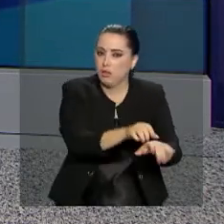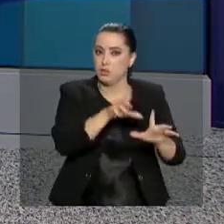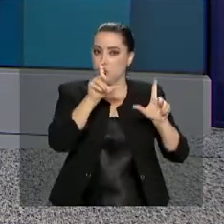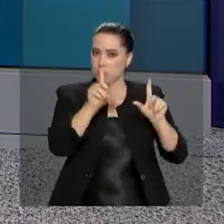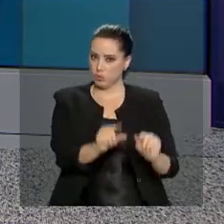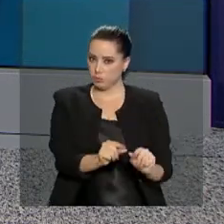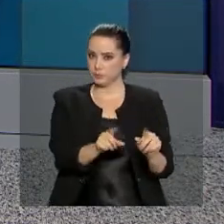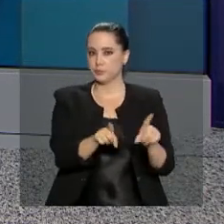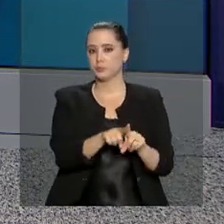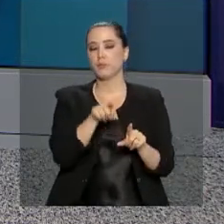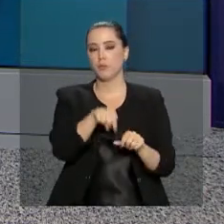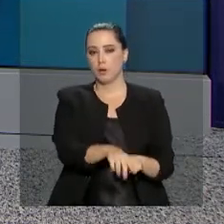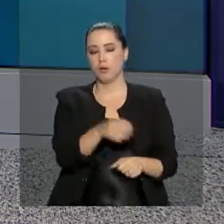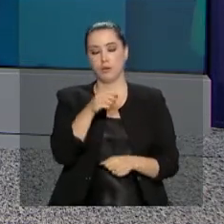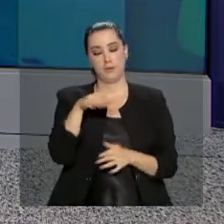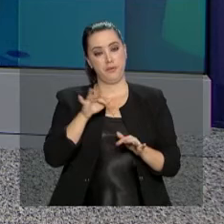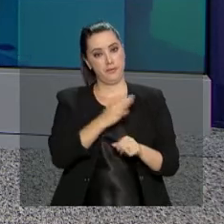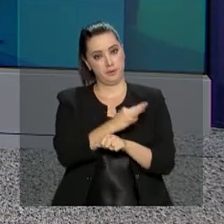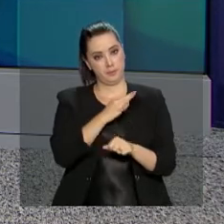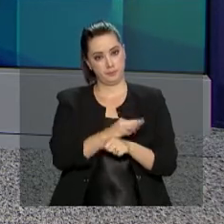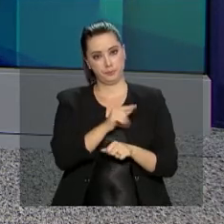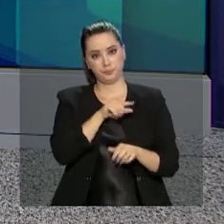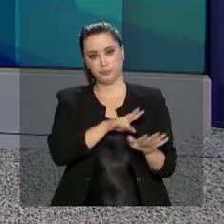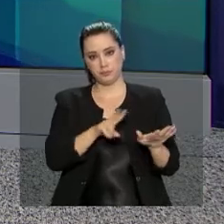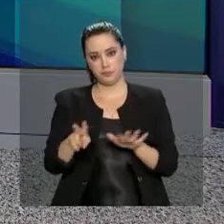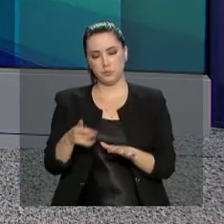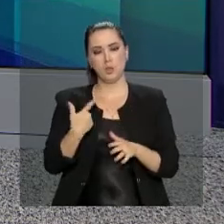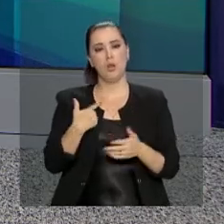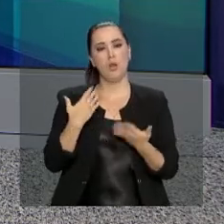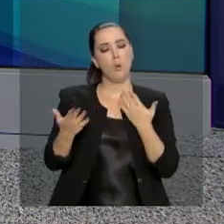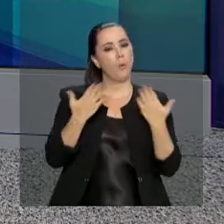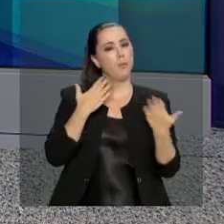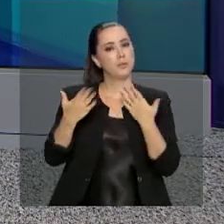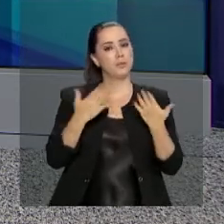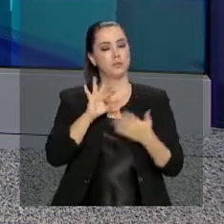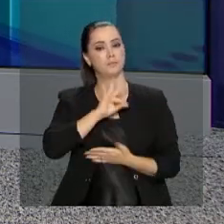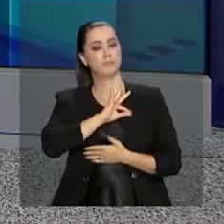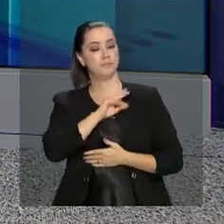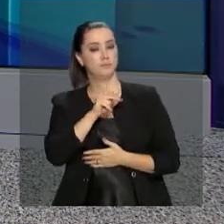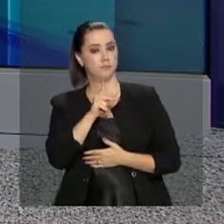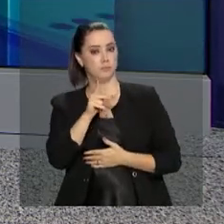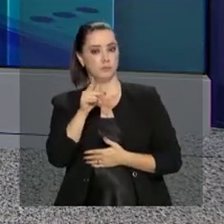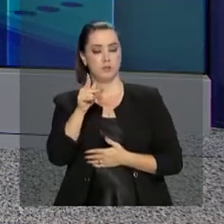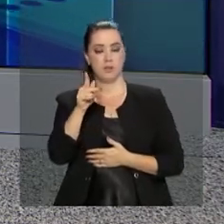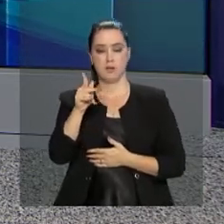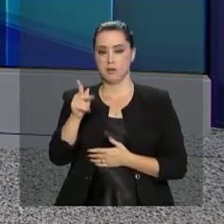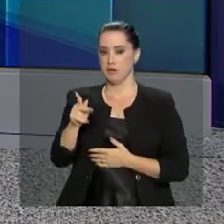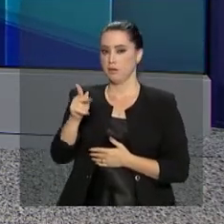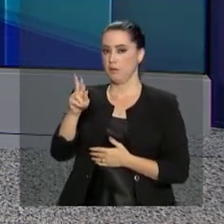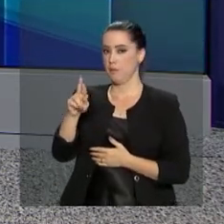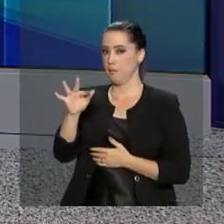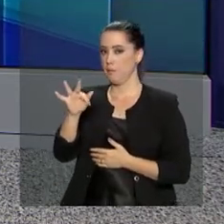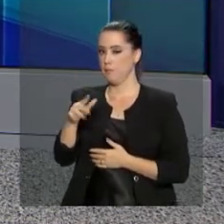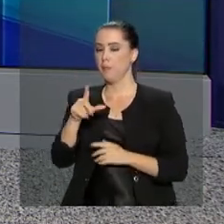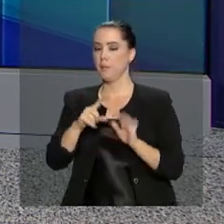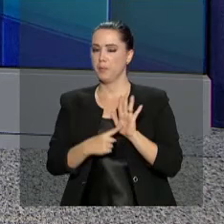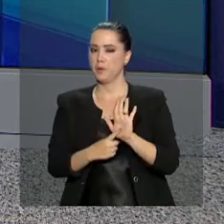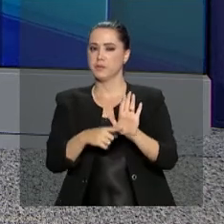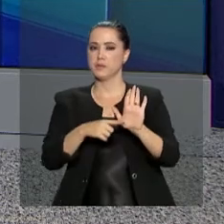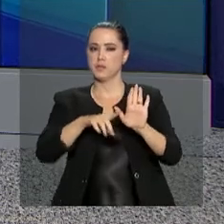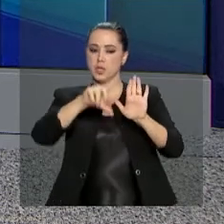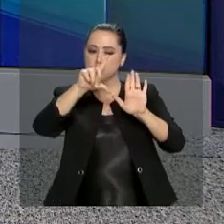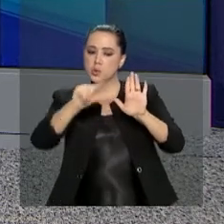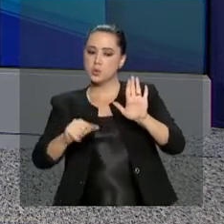ano o balanço da polícia rodoviária federal mostra uma redução de 21% os acidentes e